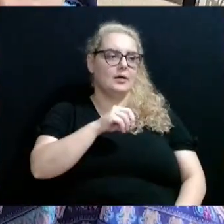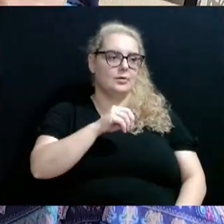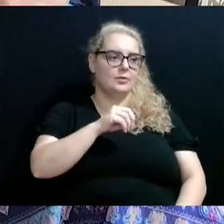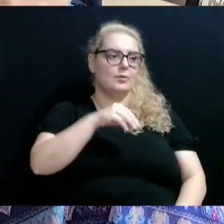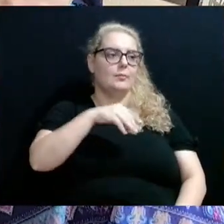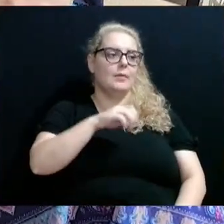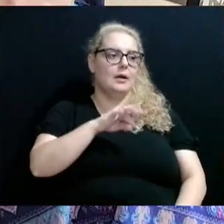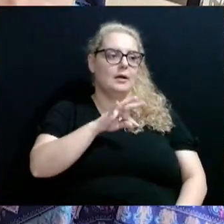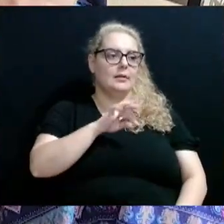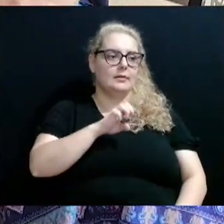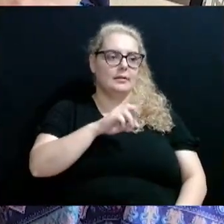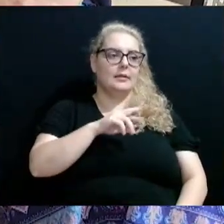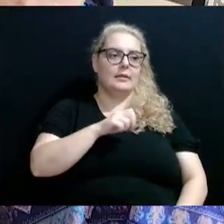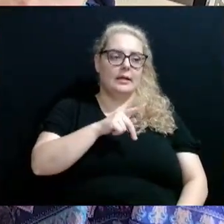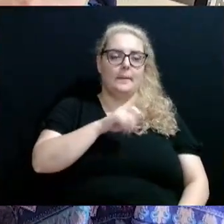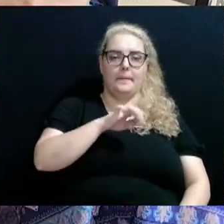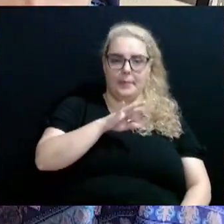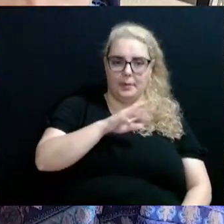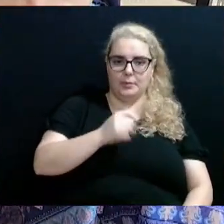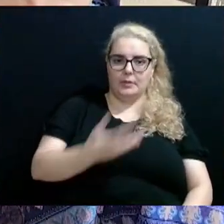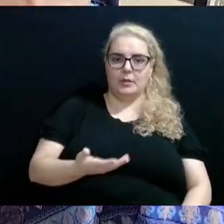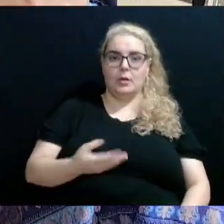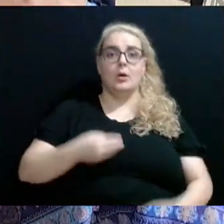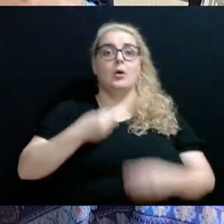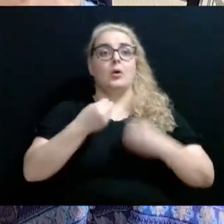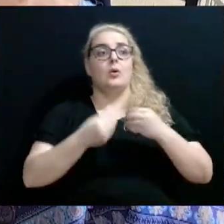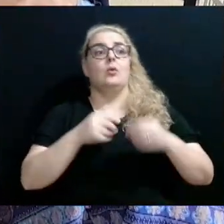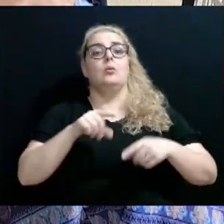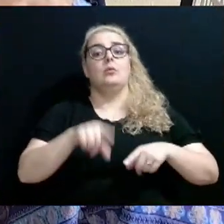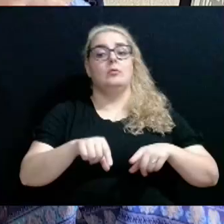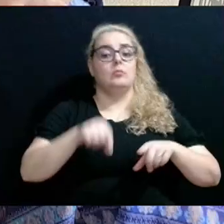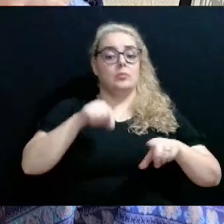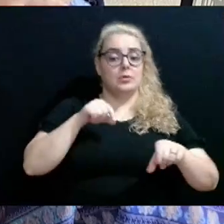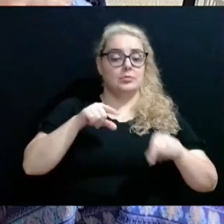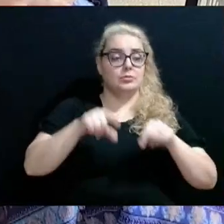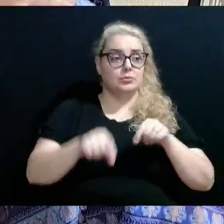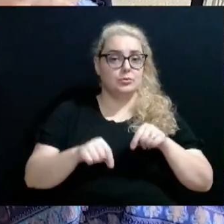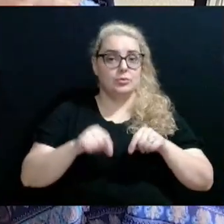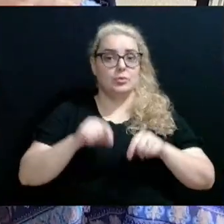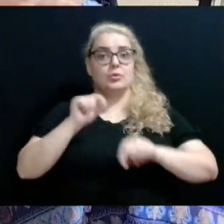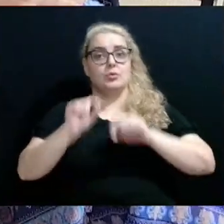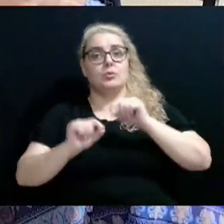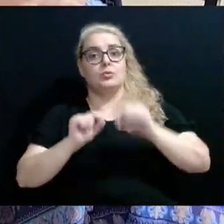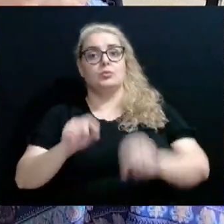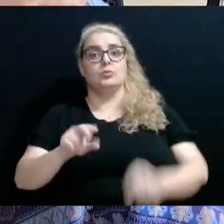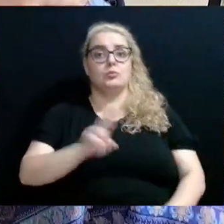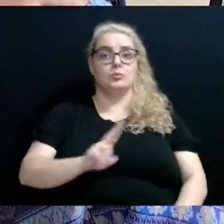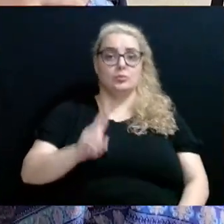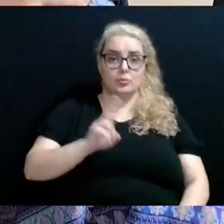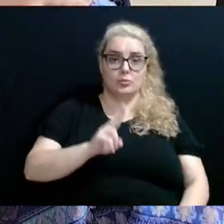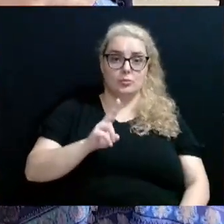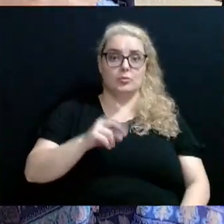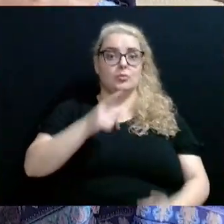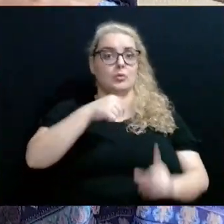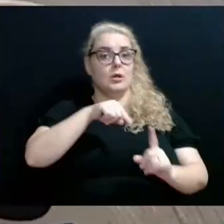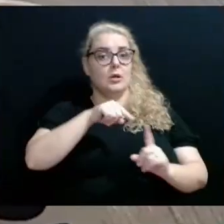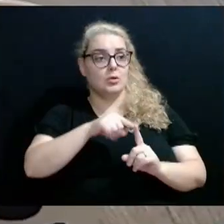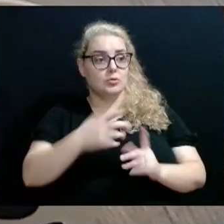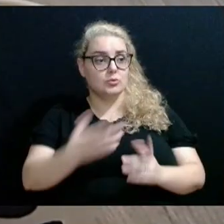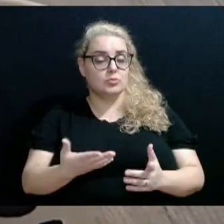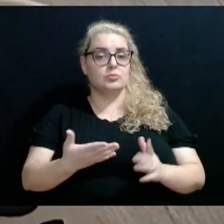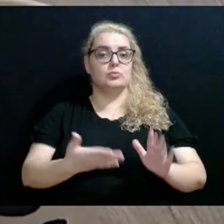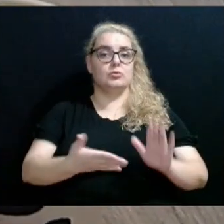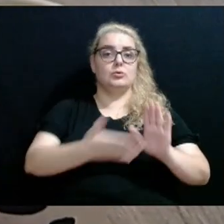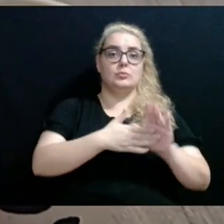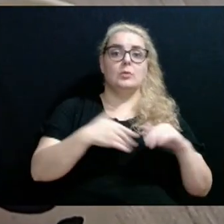né? Como é a escolha do que você vai usar para o objetivo que ele se propõe